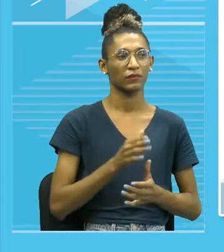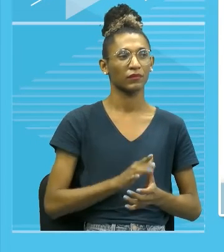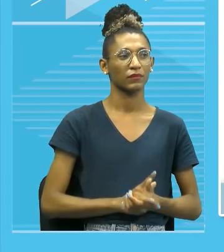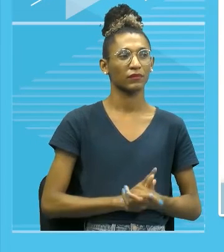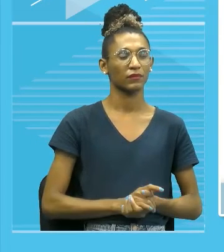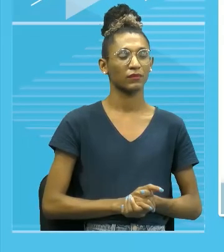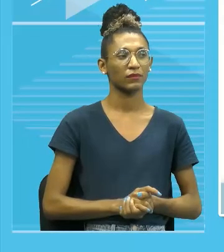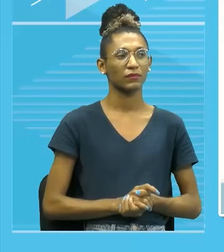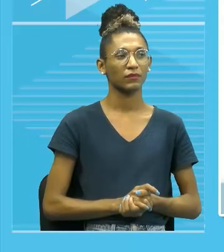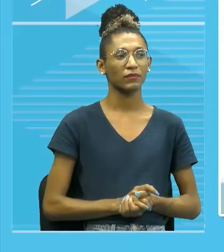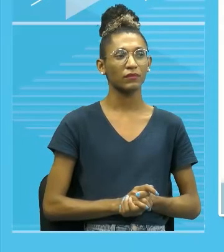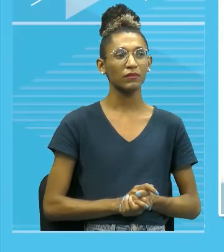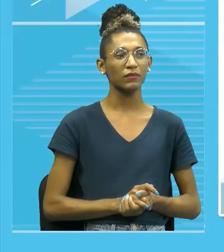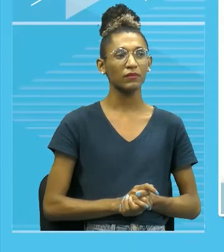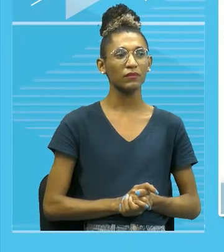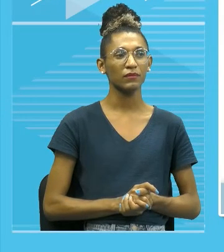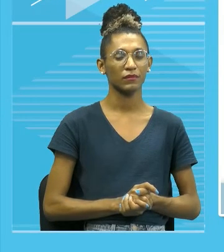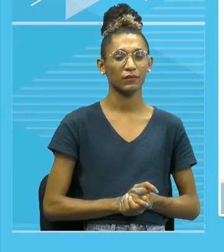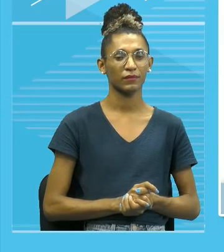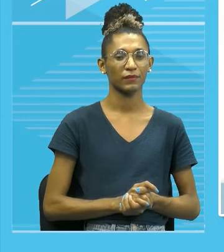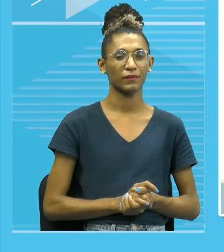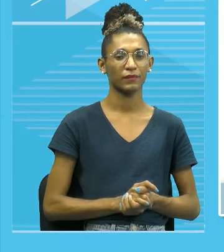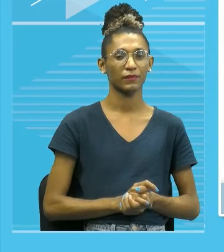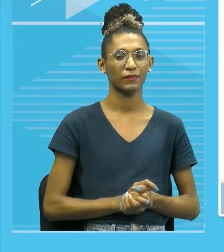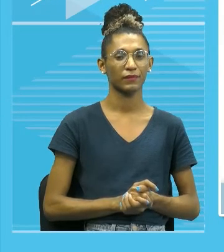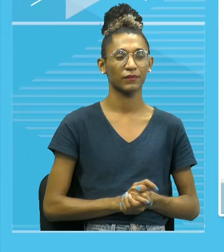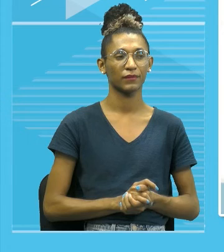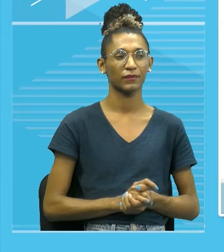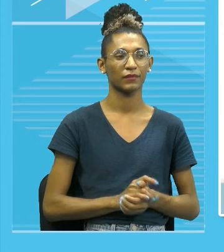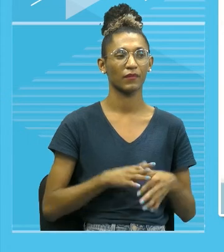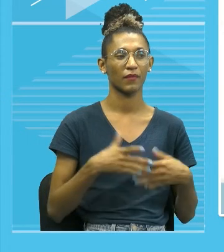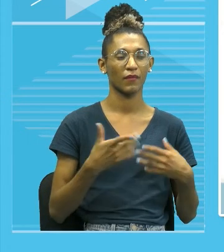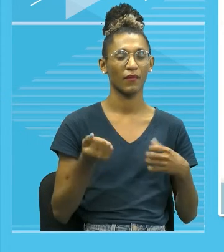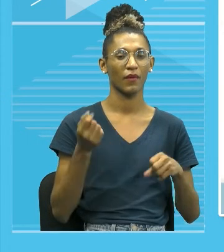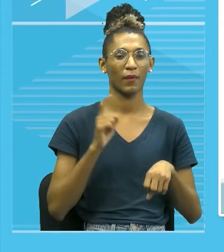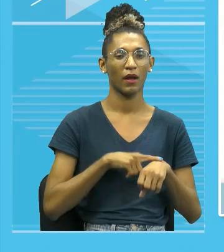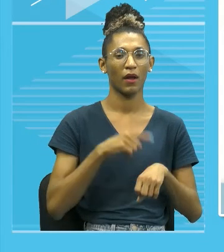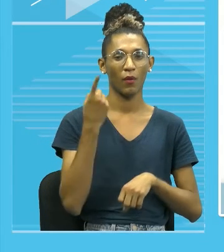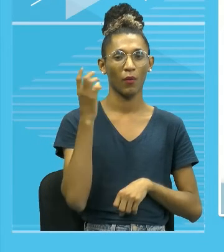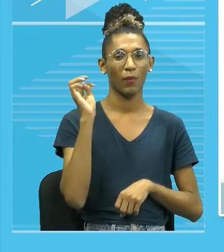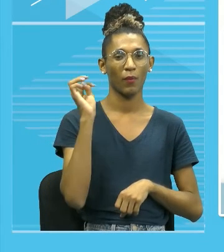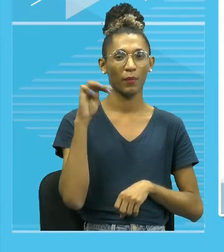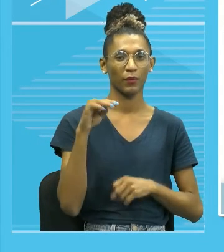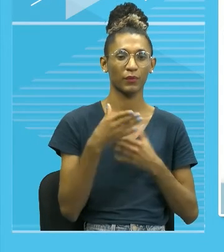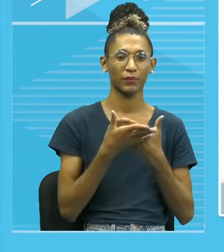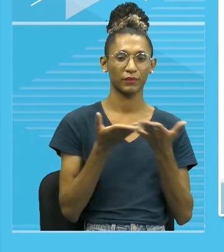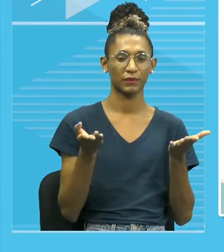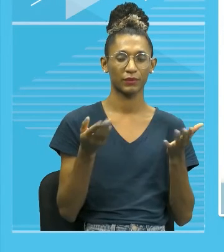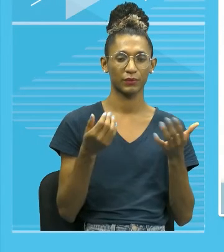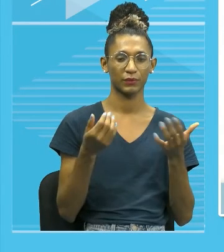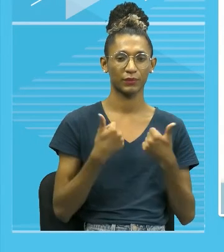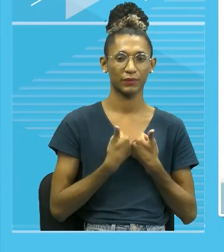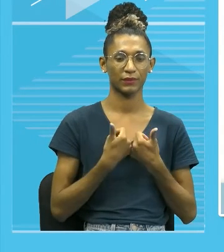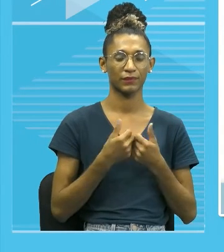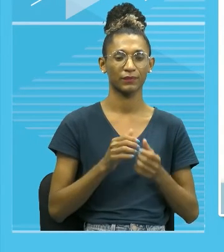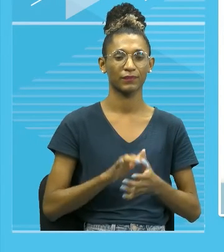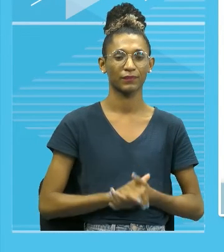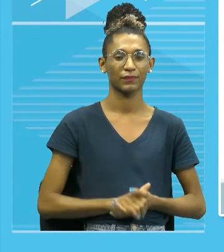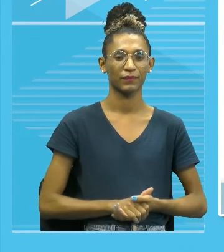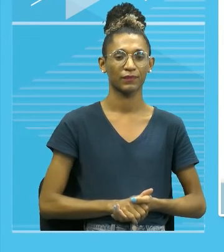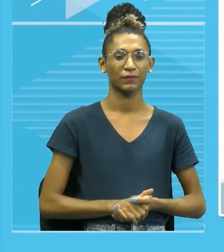aqui ó sim tá só para constar vou marcar também um minutinho tá Jorge tela cheia um